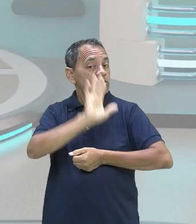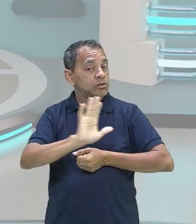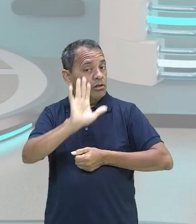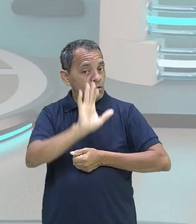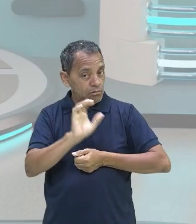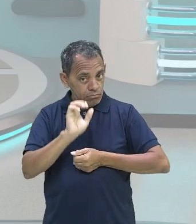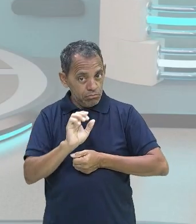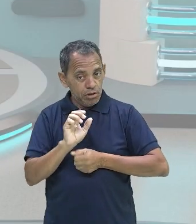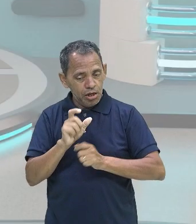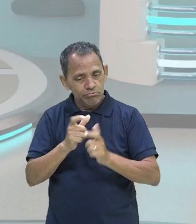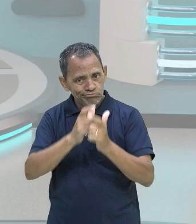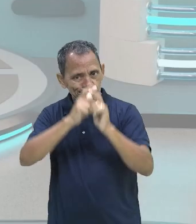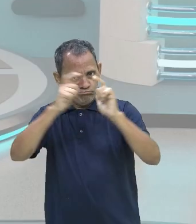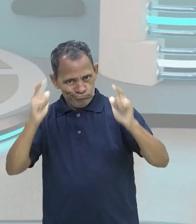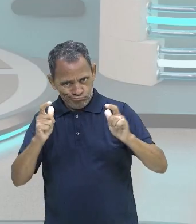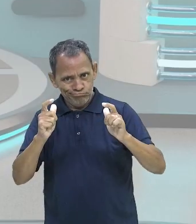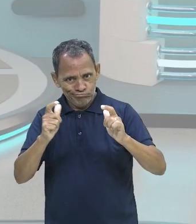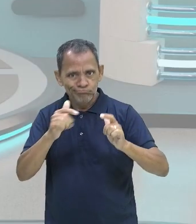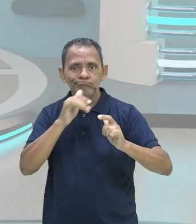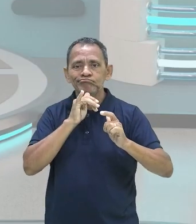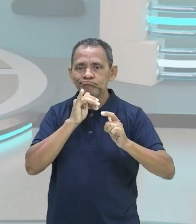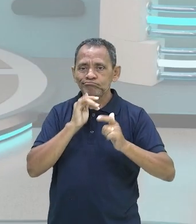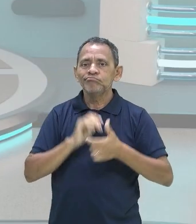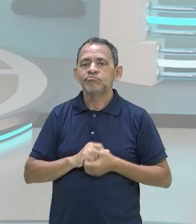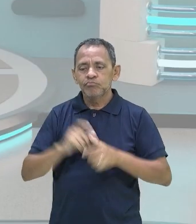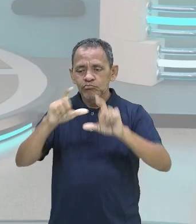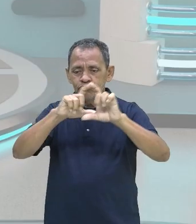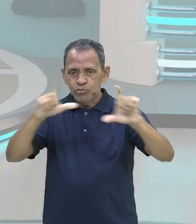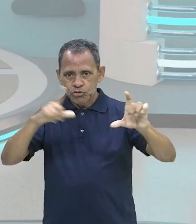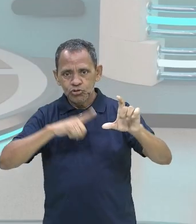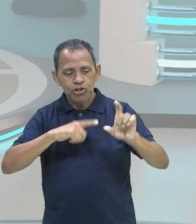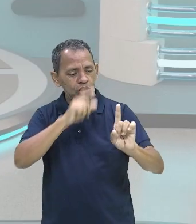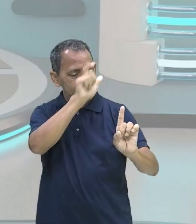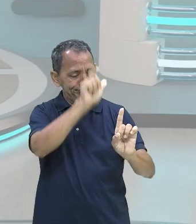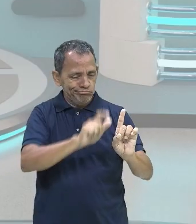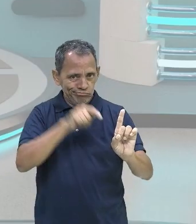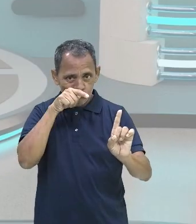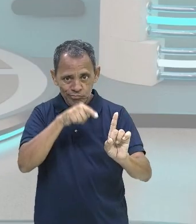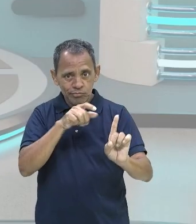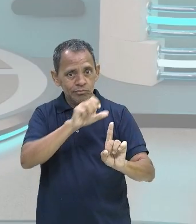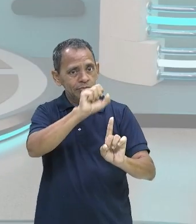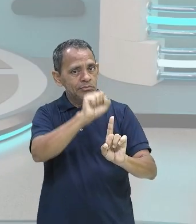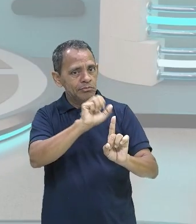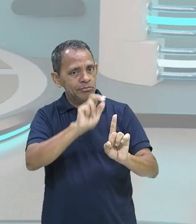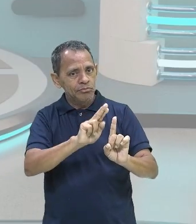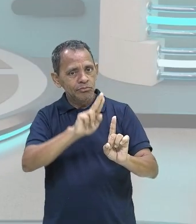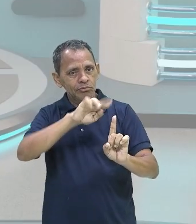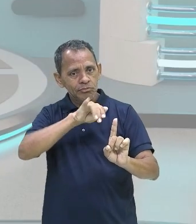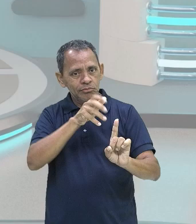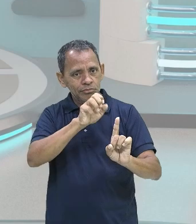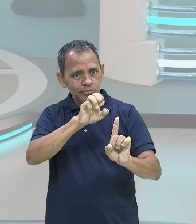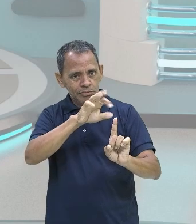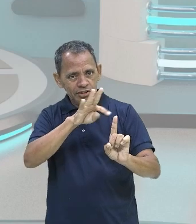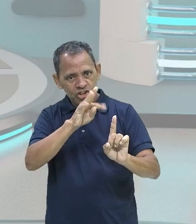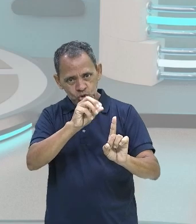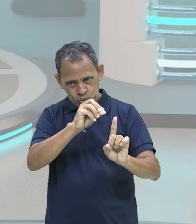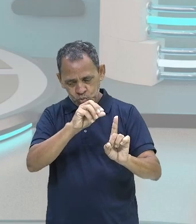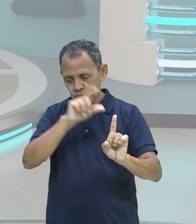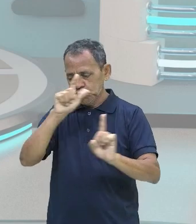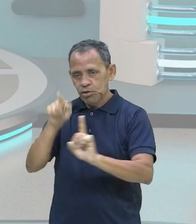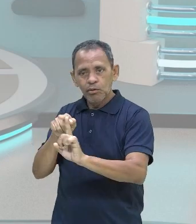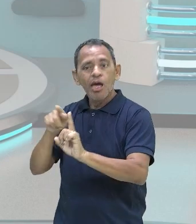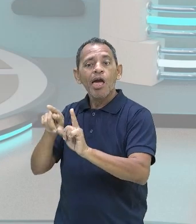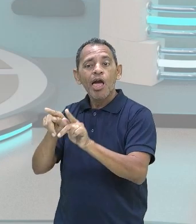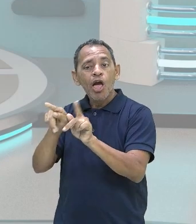maioria dos casos, uma oração possui sujeito e predicado. Apenas em casos excepcionais é que observamos